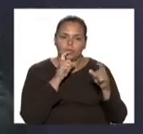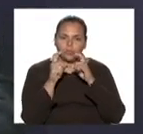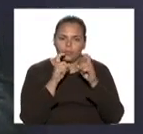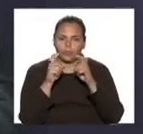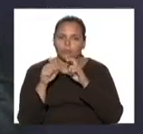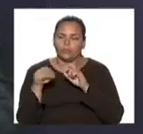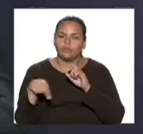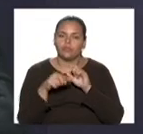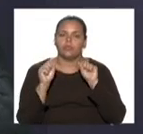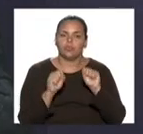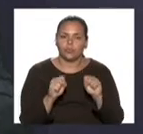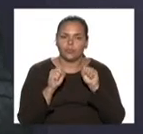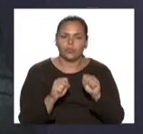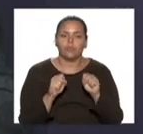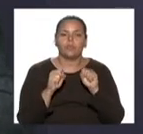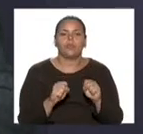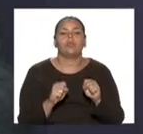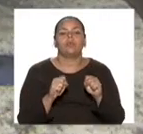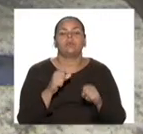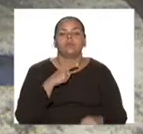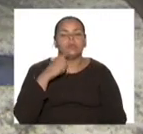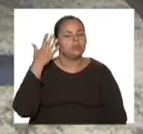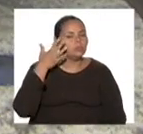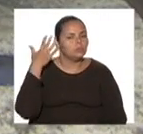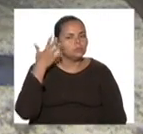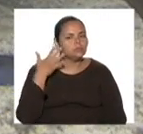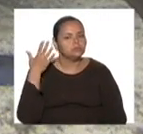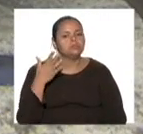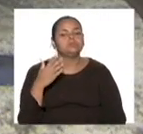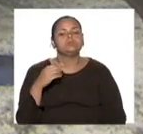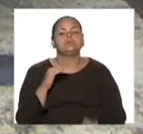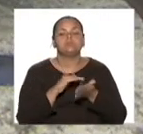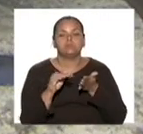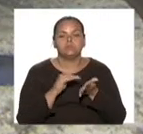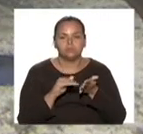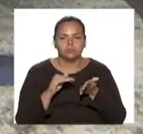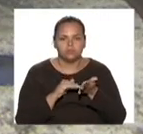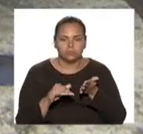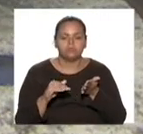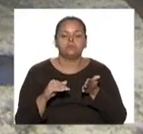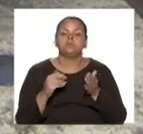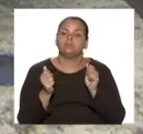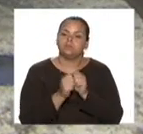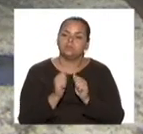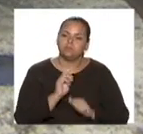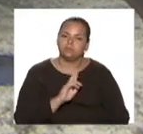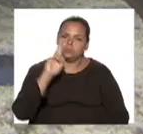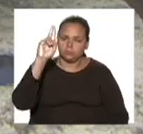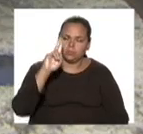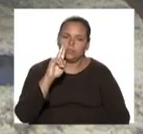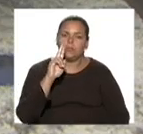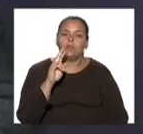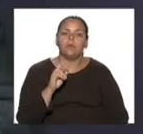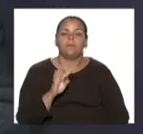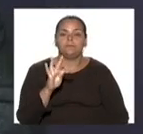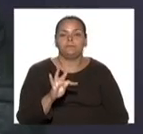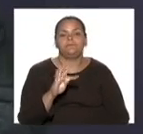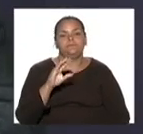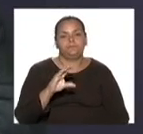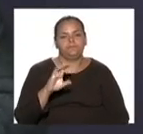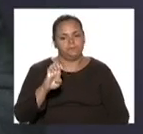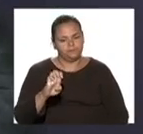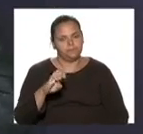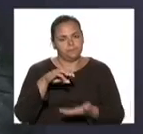um debate também para que a gente possa produzir um seminário da Secretaria com os gestores e com o Tribunal de